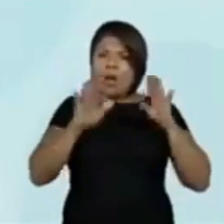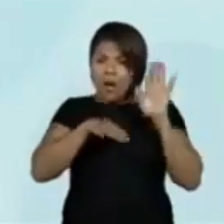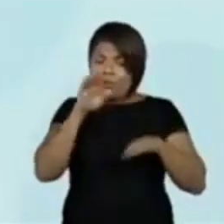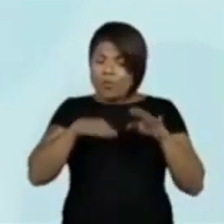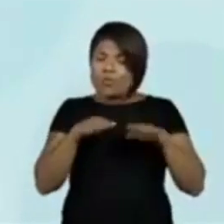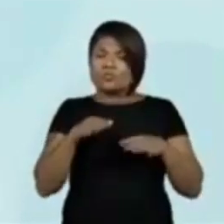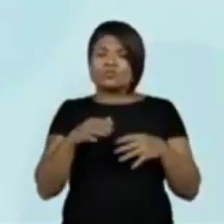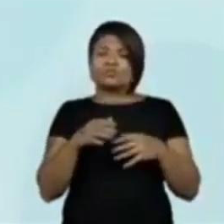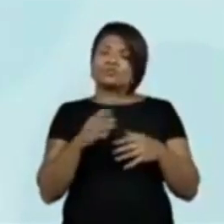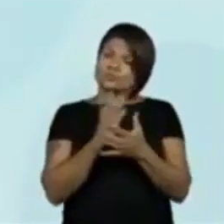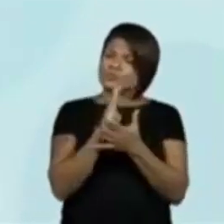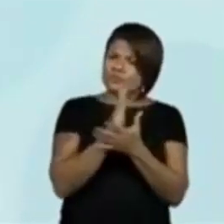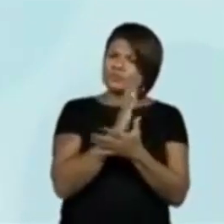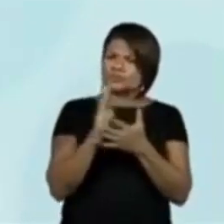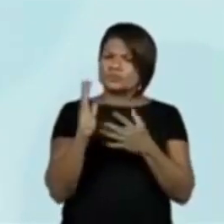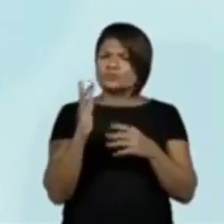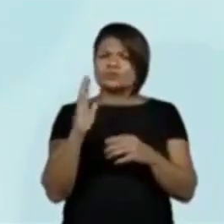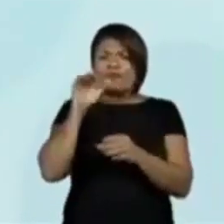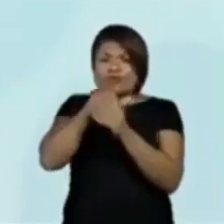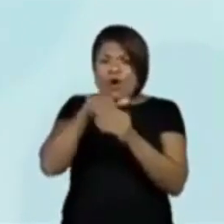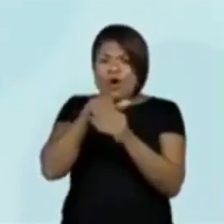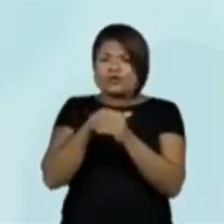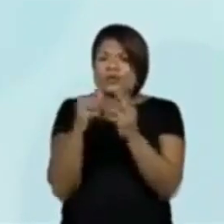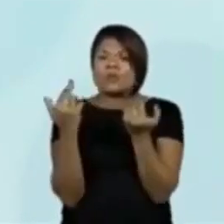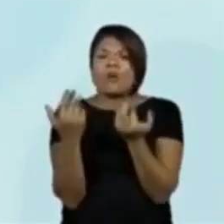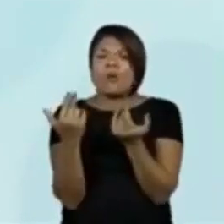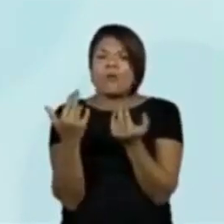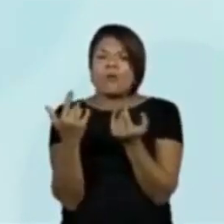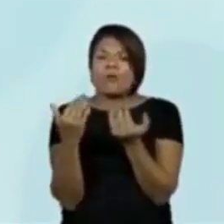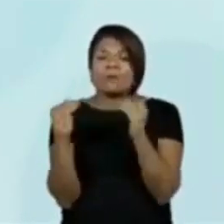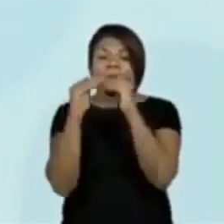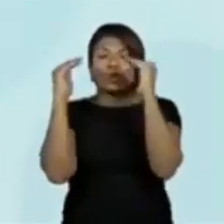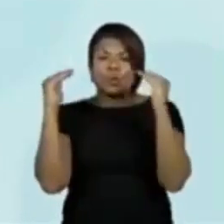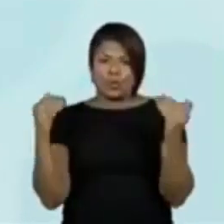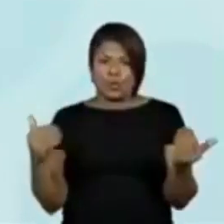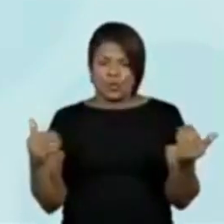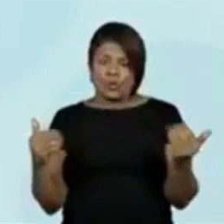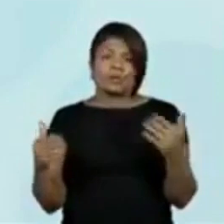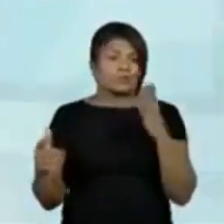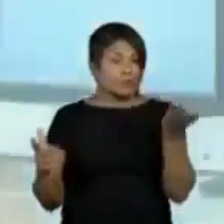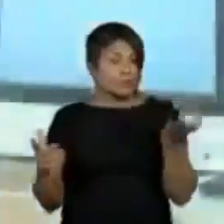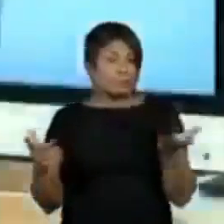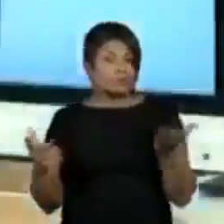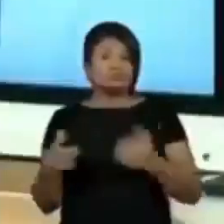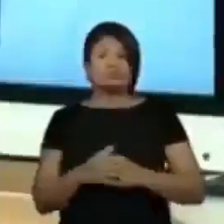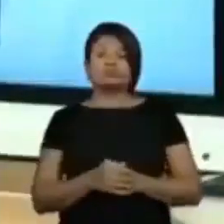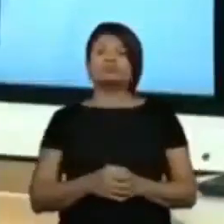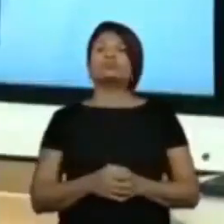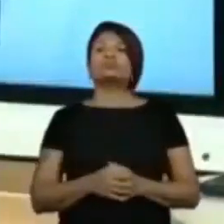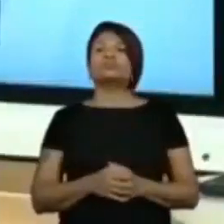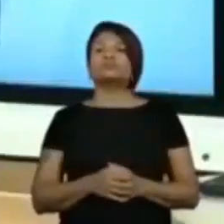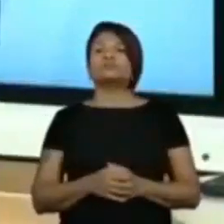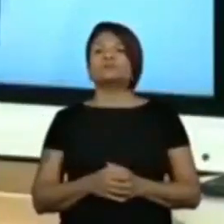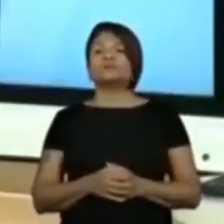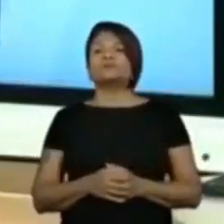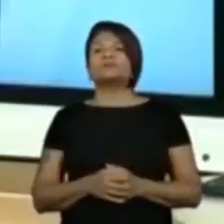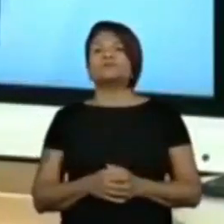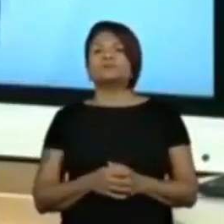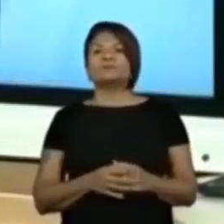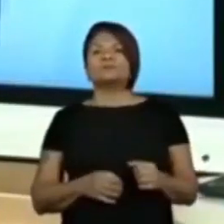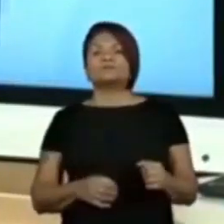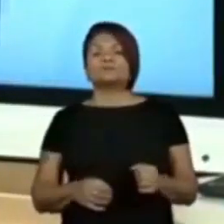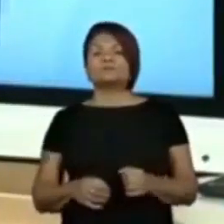alguns dinossauros que repetiram a quantidade de votos. Portanto, olha lá.